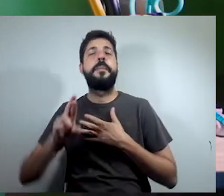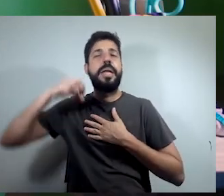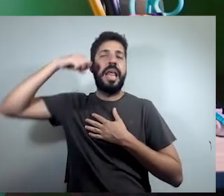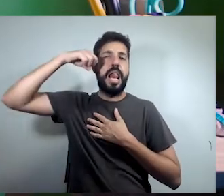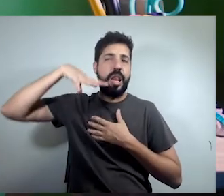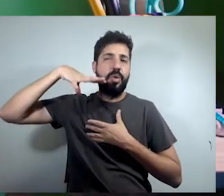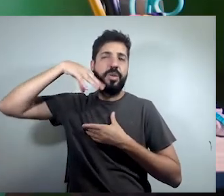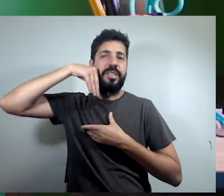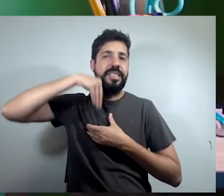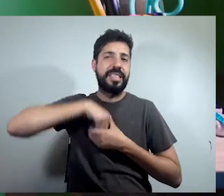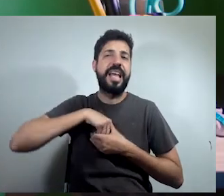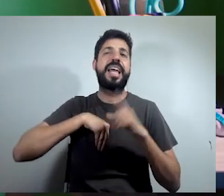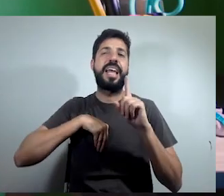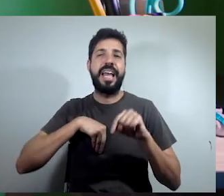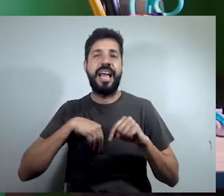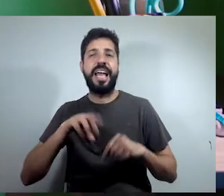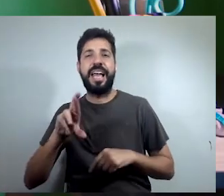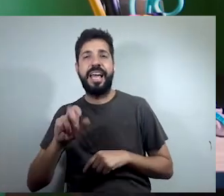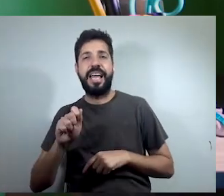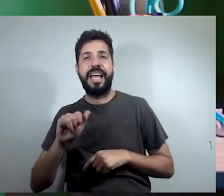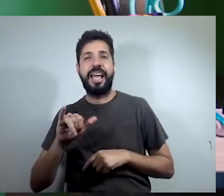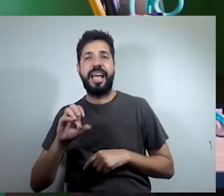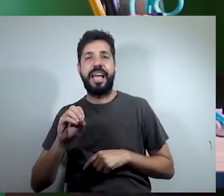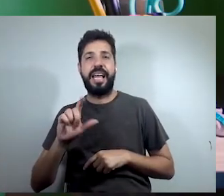Minha luz é de raio